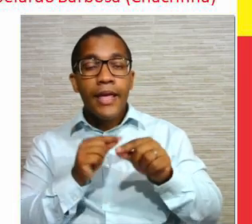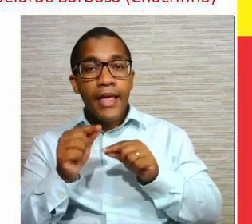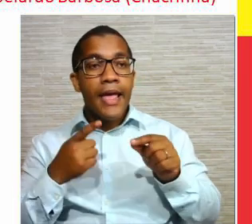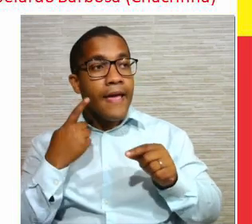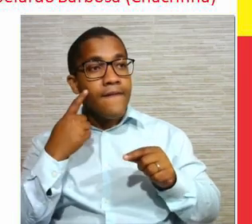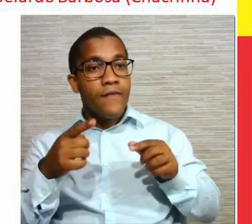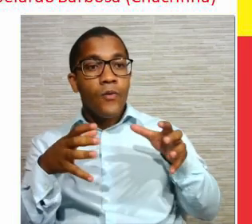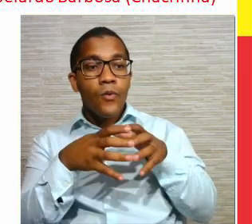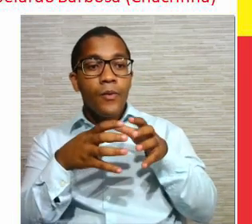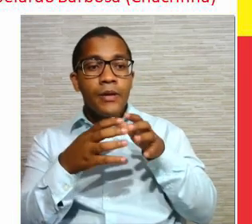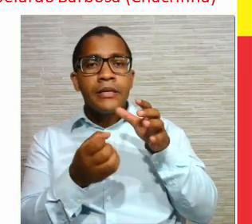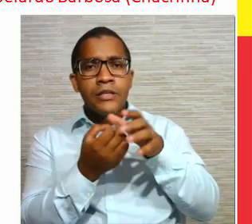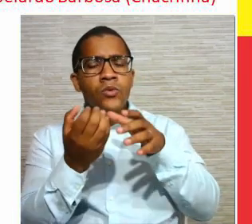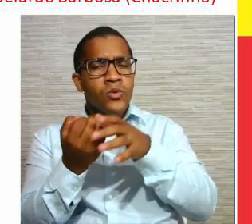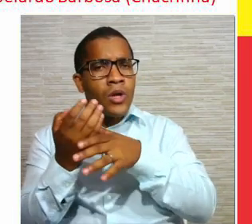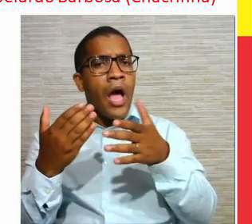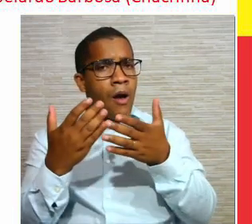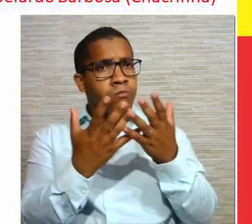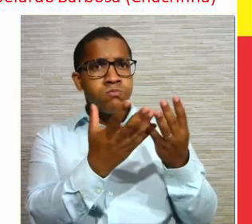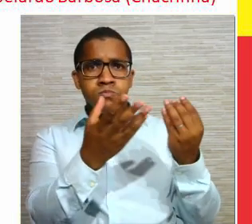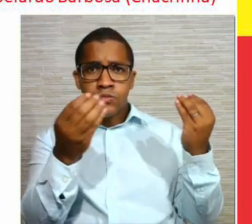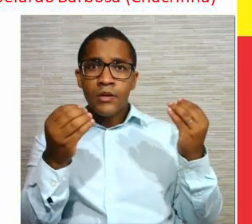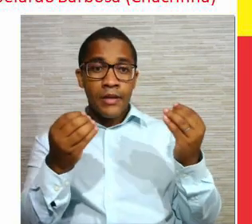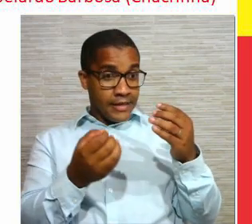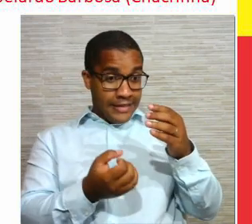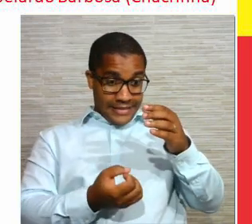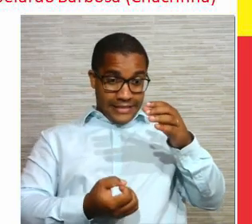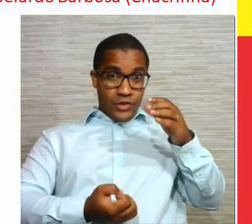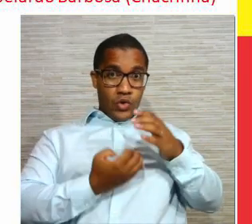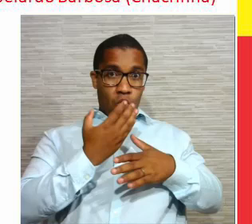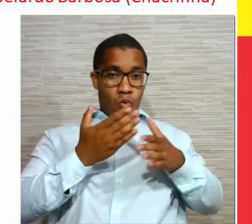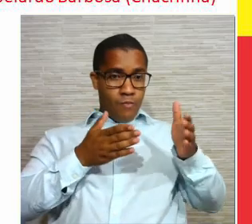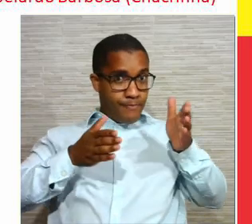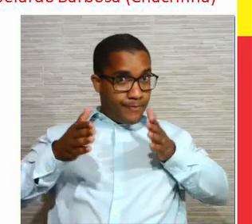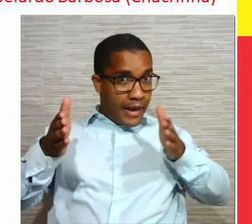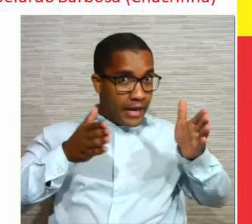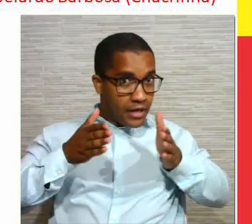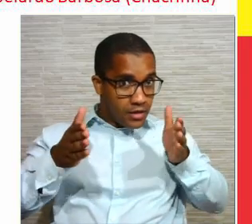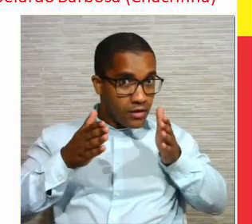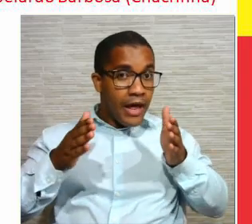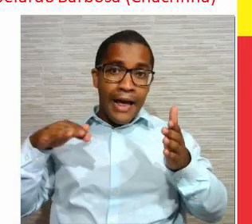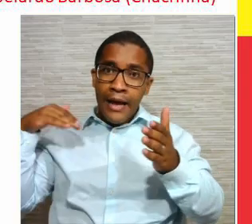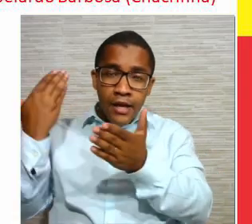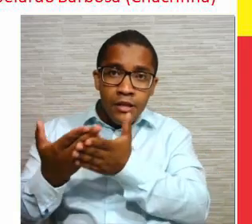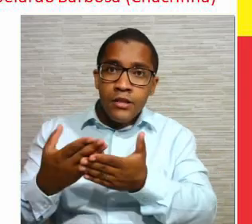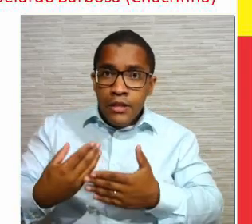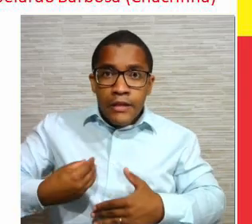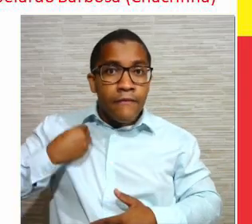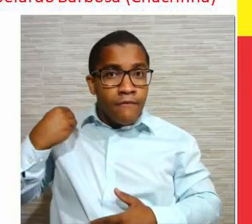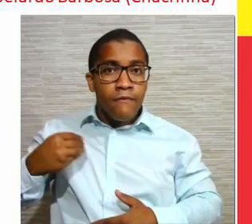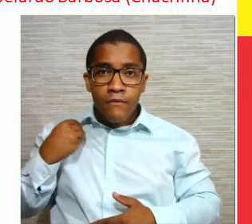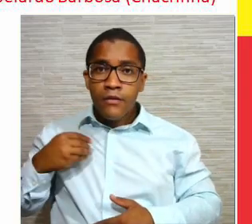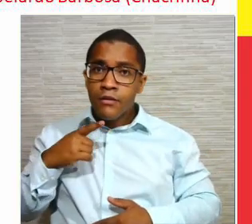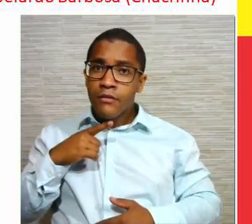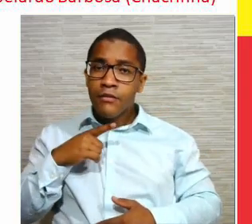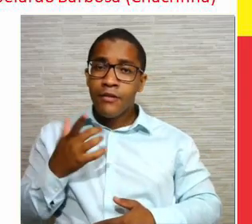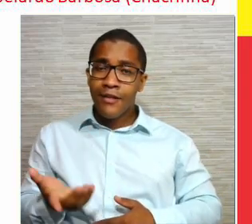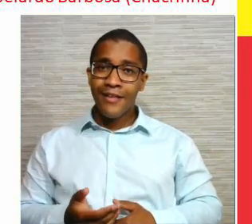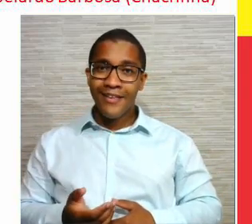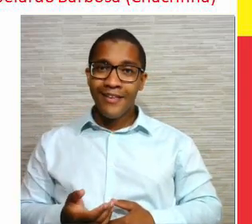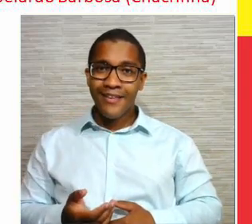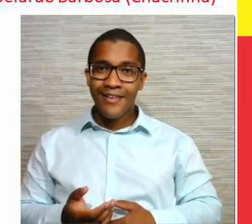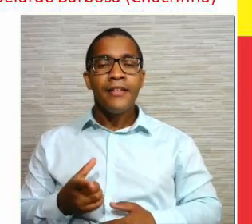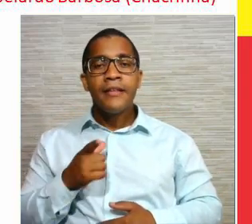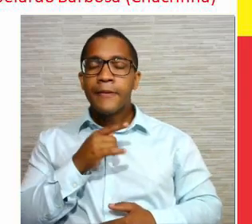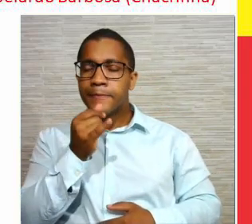nesse período ainda estão na ativa. Então tem muita banda que surgiu nesse momento, que ainda hoje, né, a gente